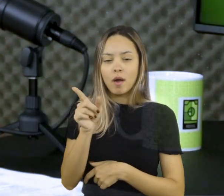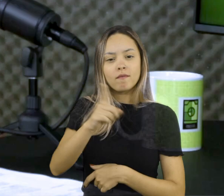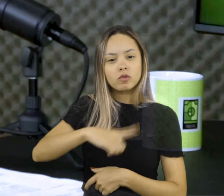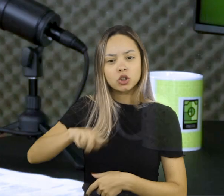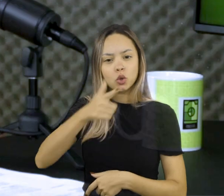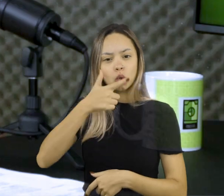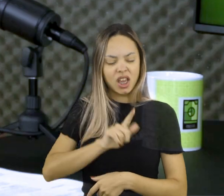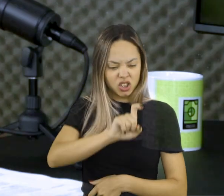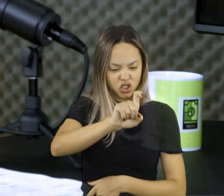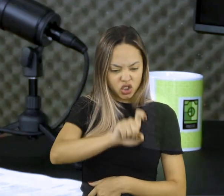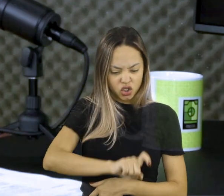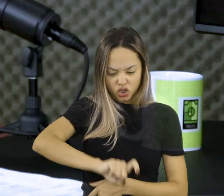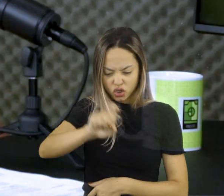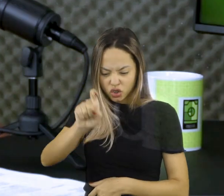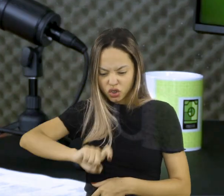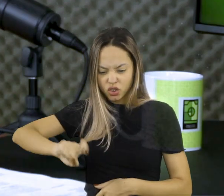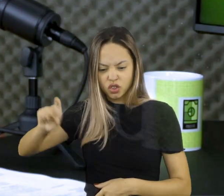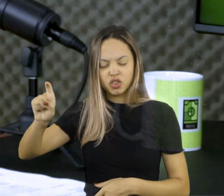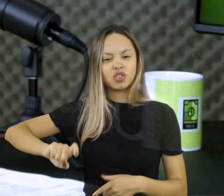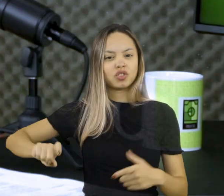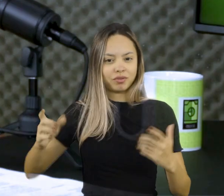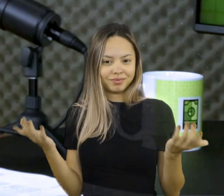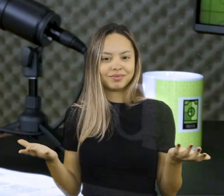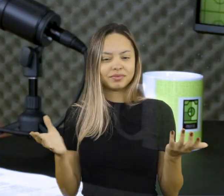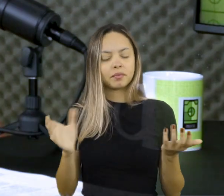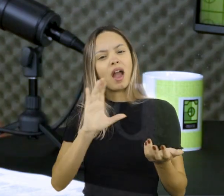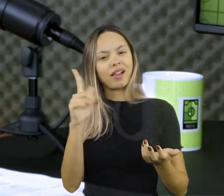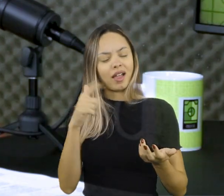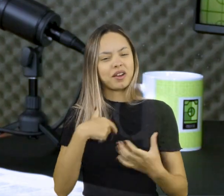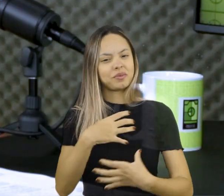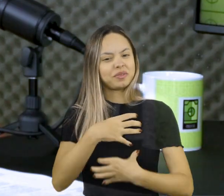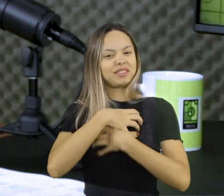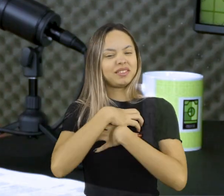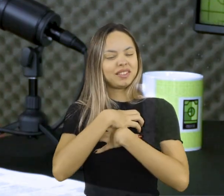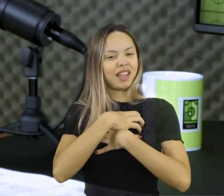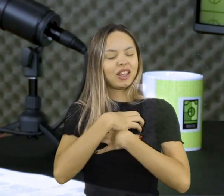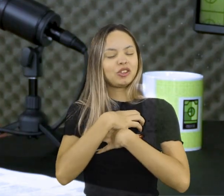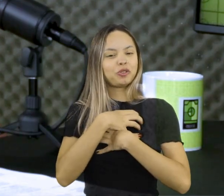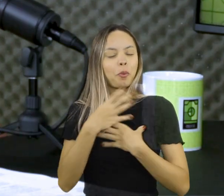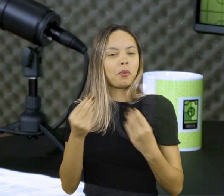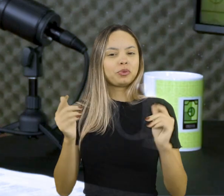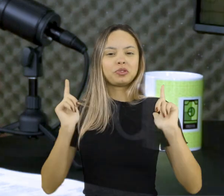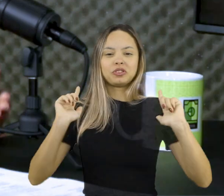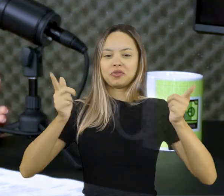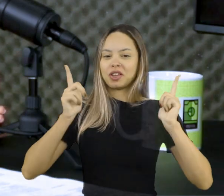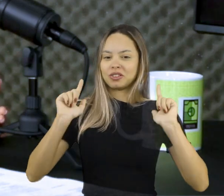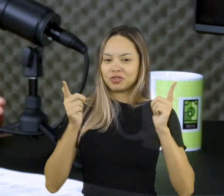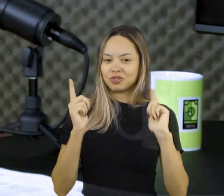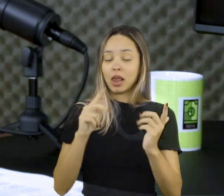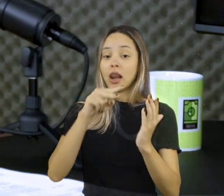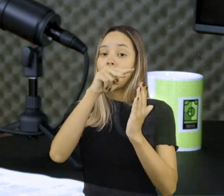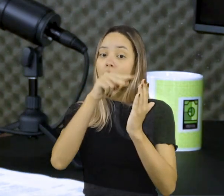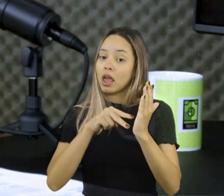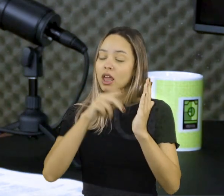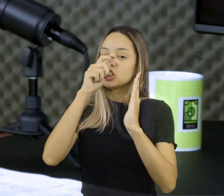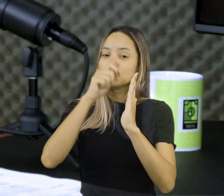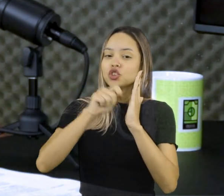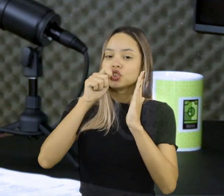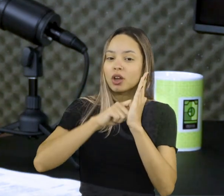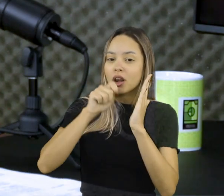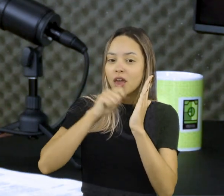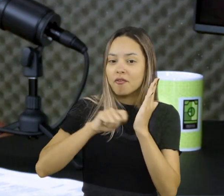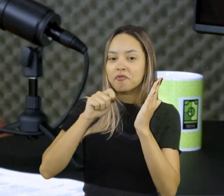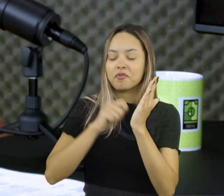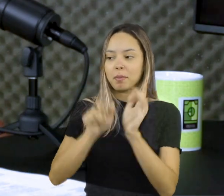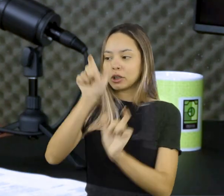escrevendo. Então, é lógico que isso eu me divertia, era a minha diversão, escrever e ler para os adultos,